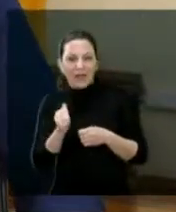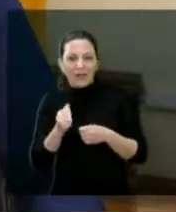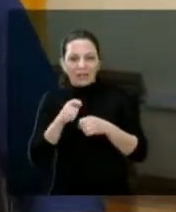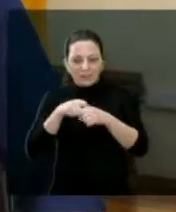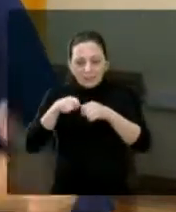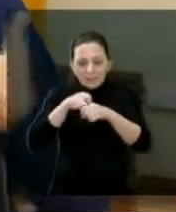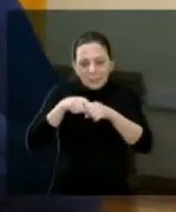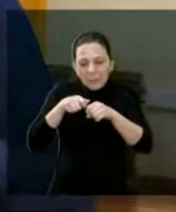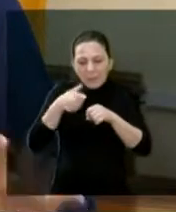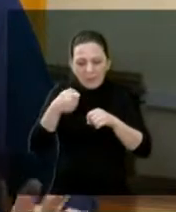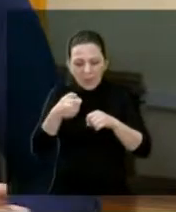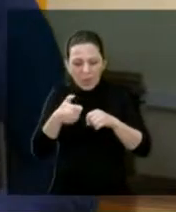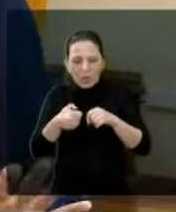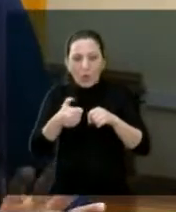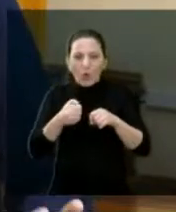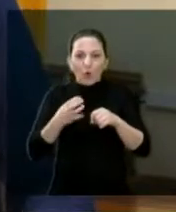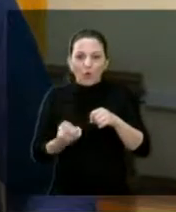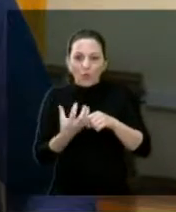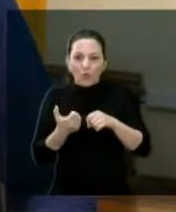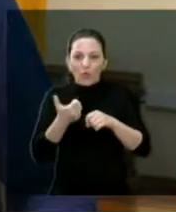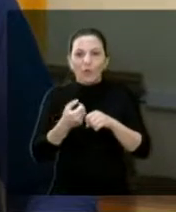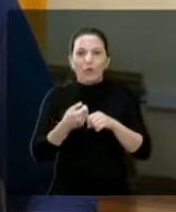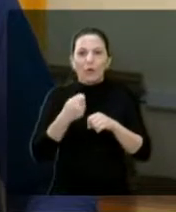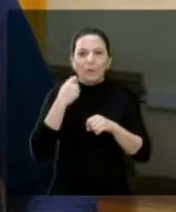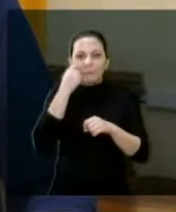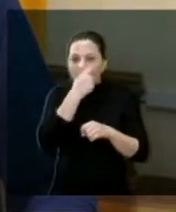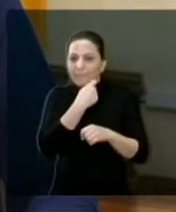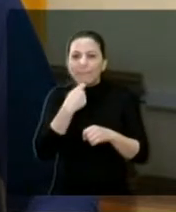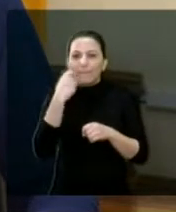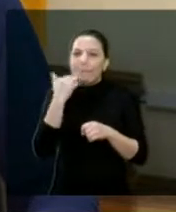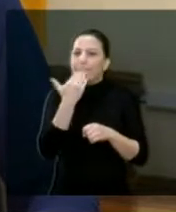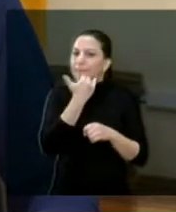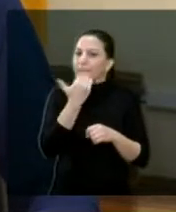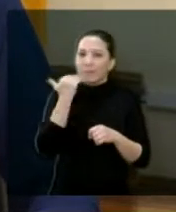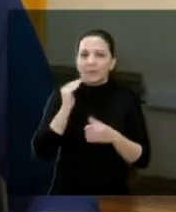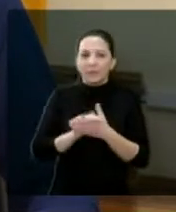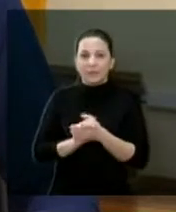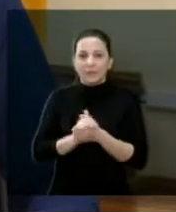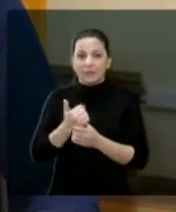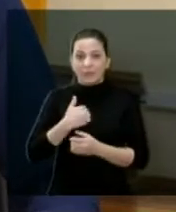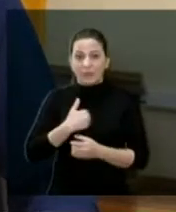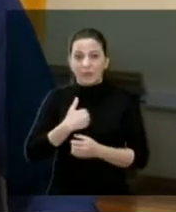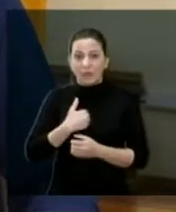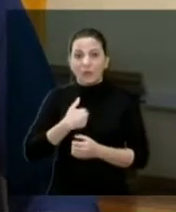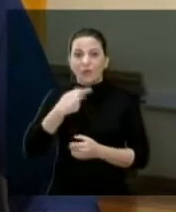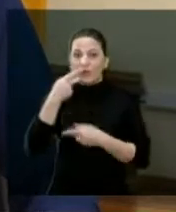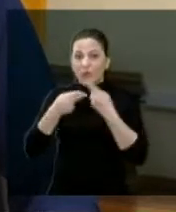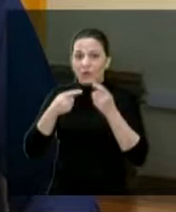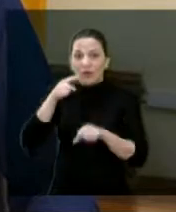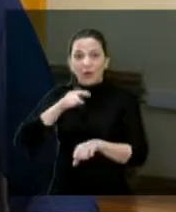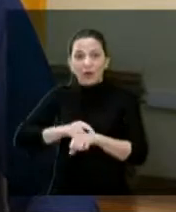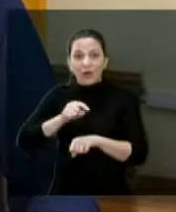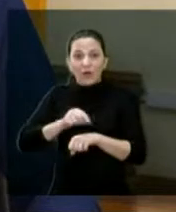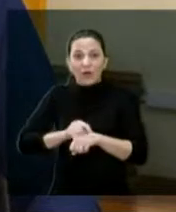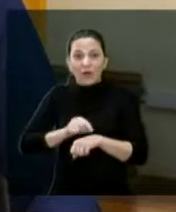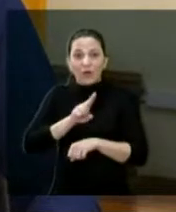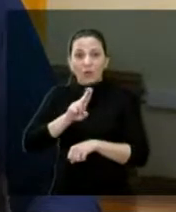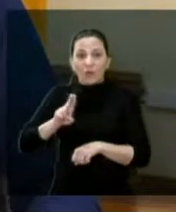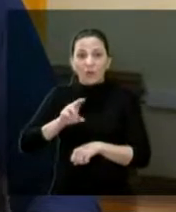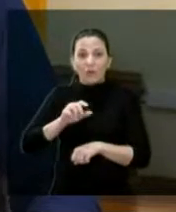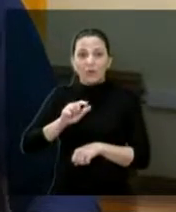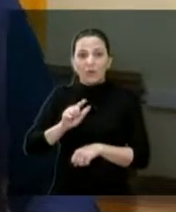palha, uma camisa xadrez só. Quando eu estava falando, justamente na hora que eu fui falar o nome do